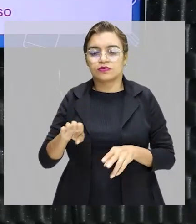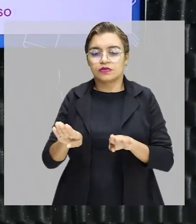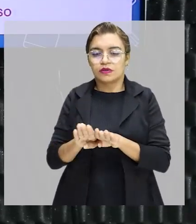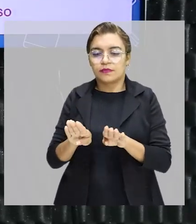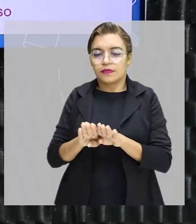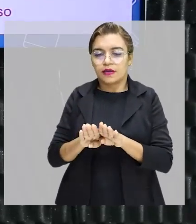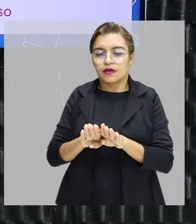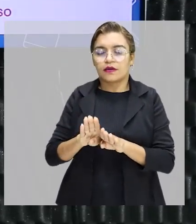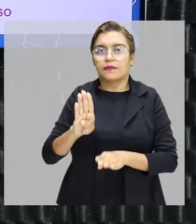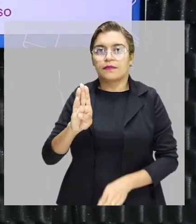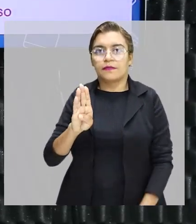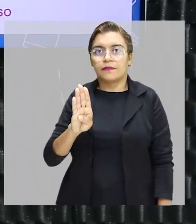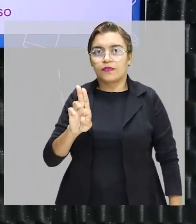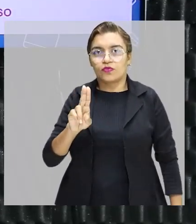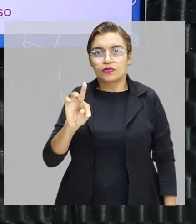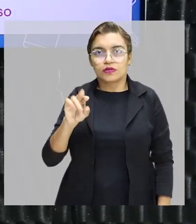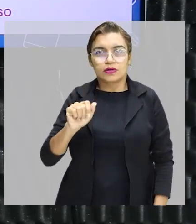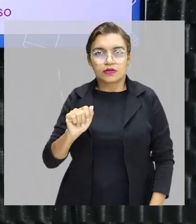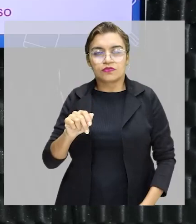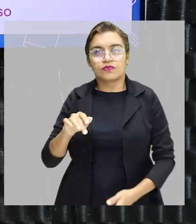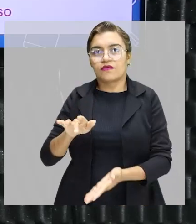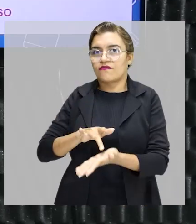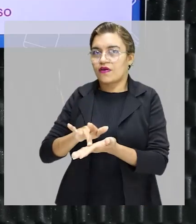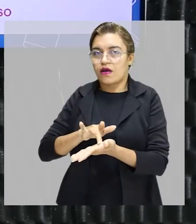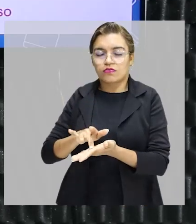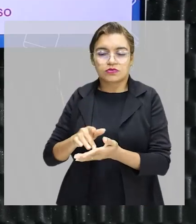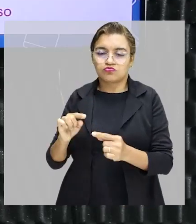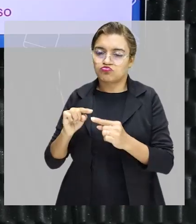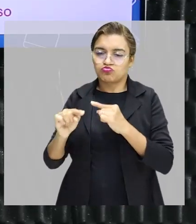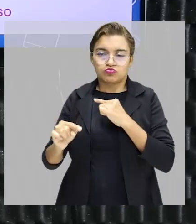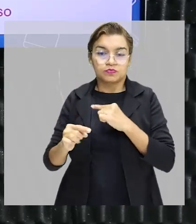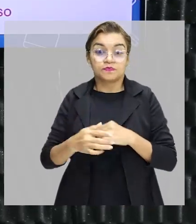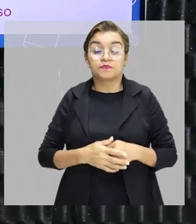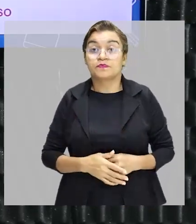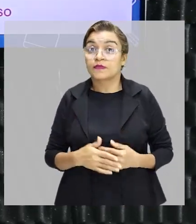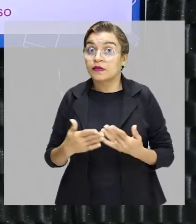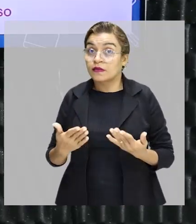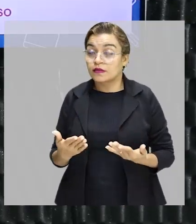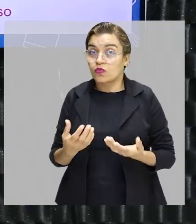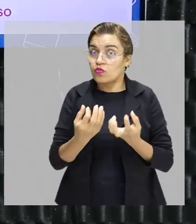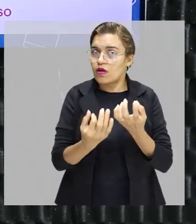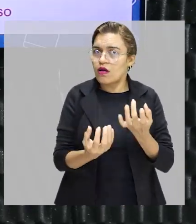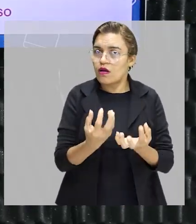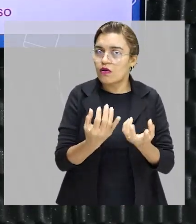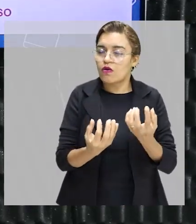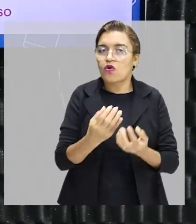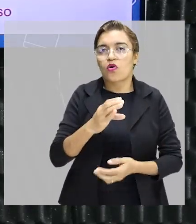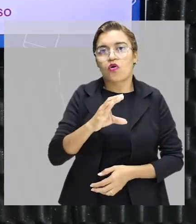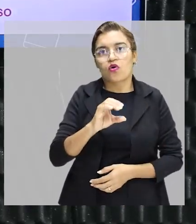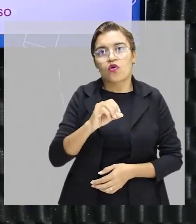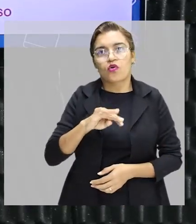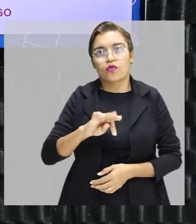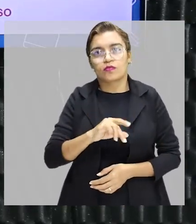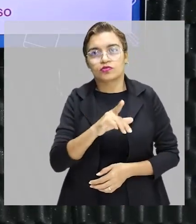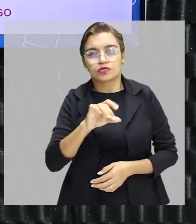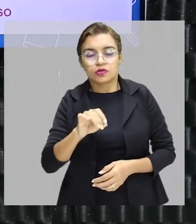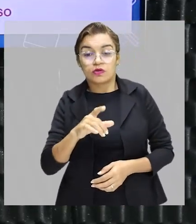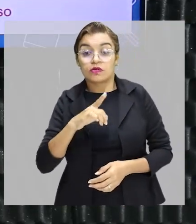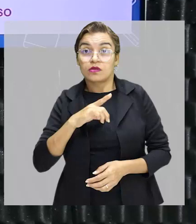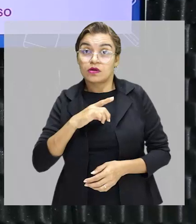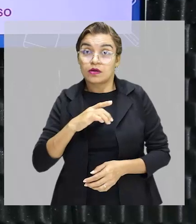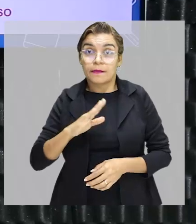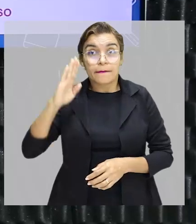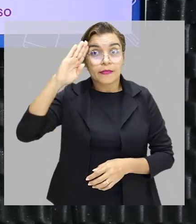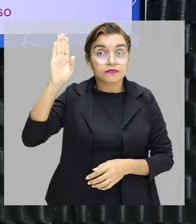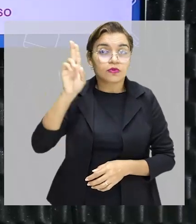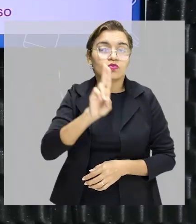afirmativa ela é falsa. Tudo bem, turminha? Com relação à combustão, né, a sua principal utilização